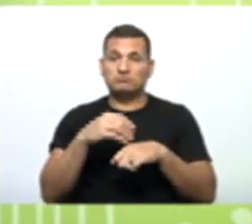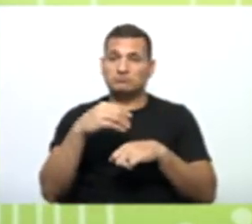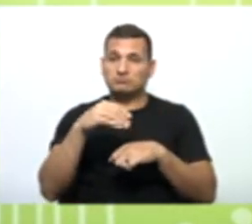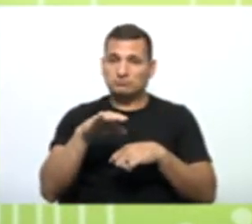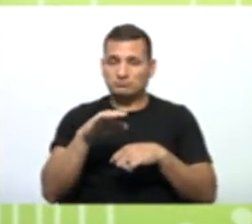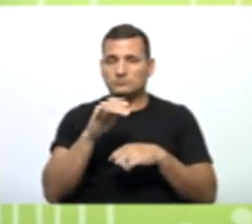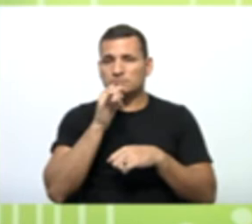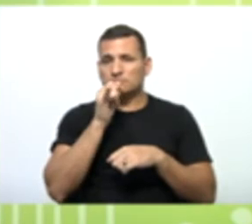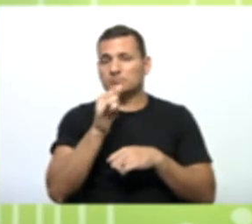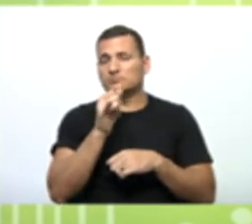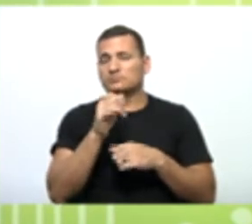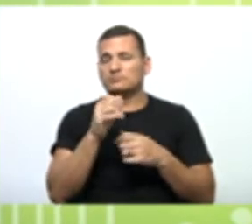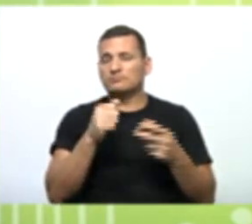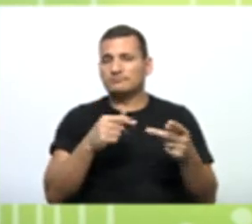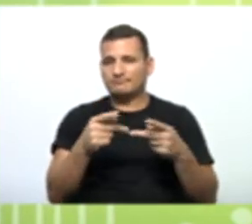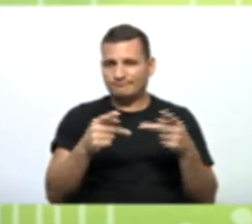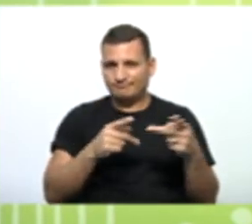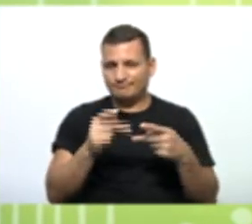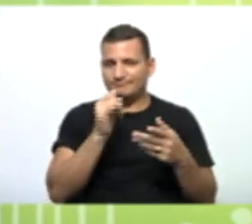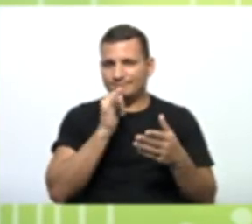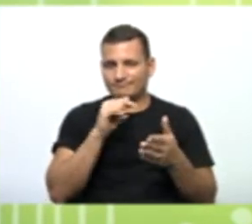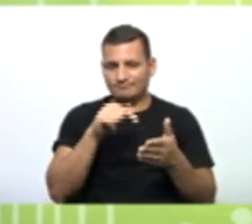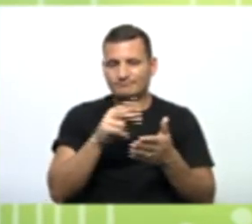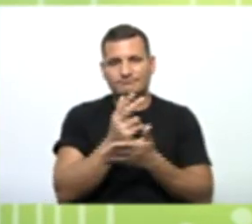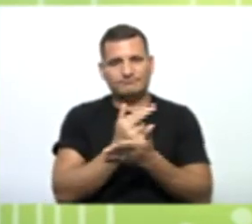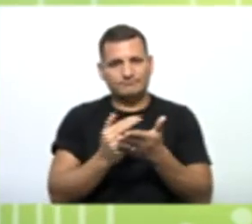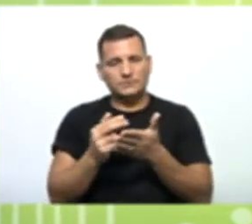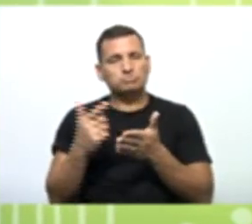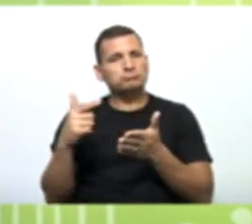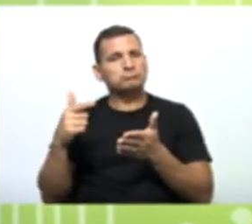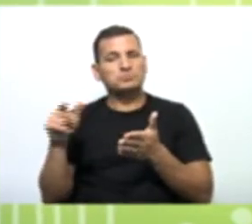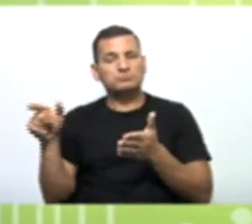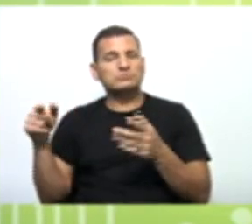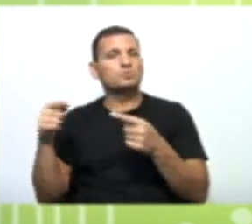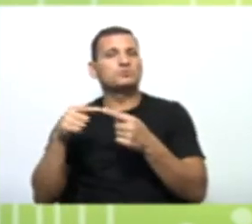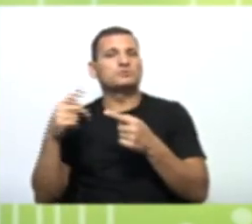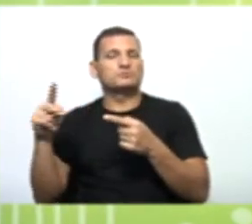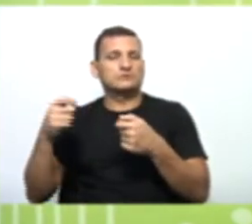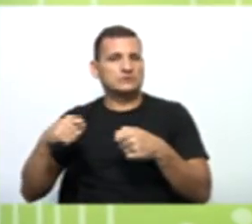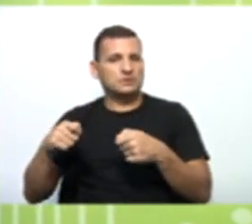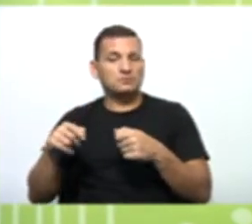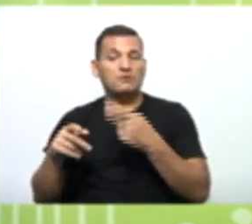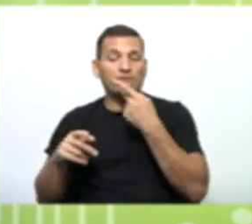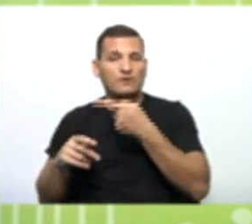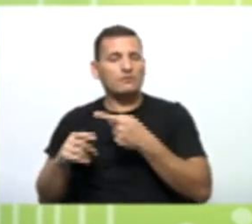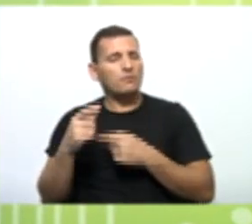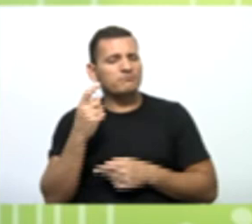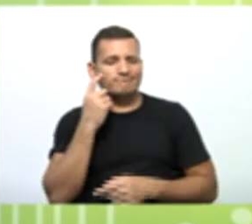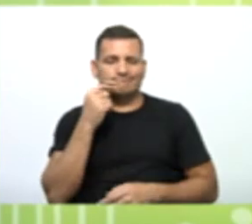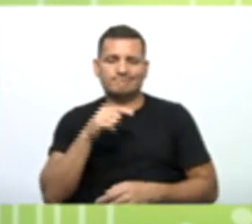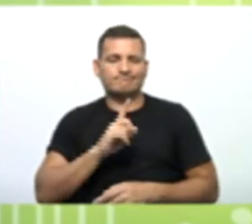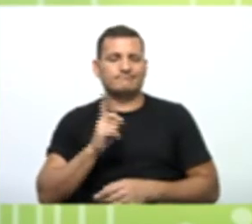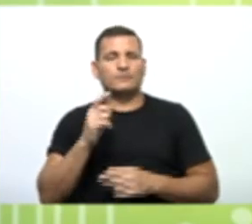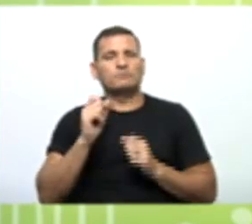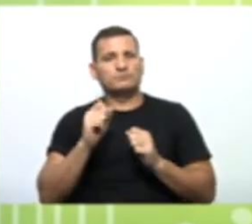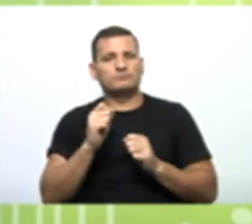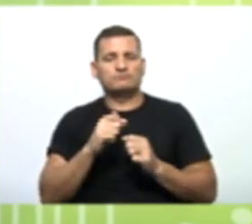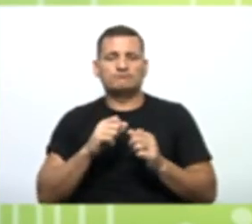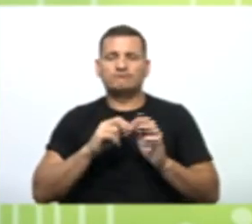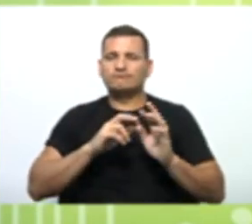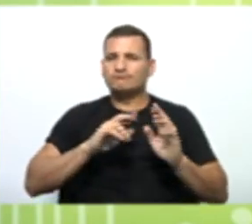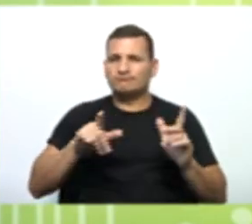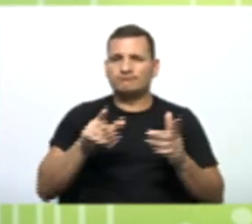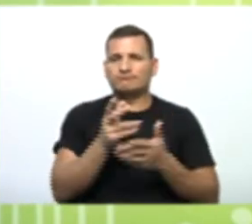o protótipo não atender a necessidade do seu cliente, ele falar, não é isso que eu estou pensando, pode voltar e fazer o